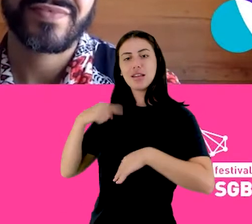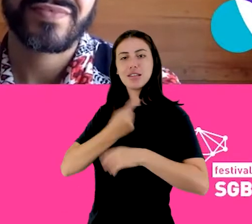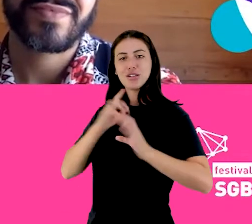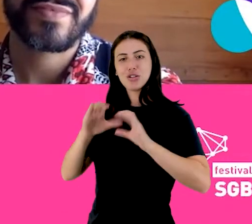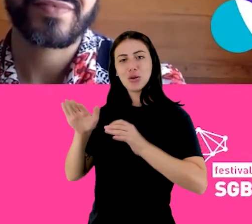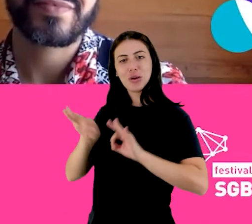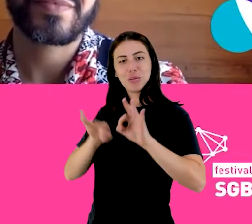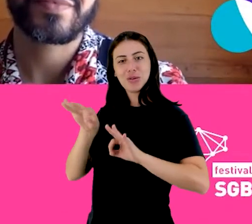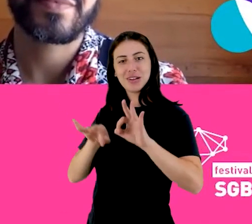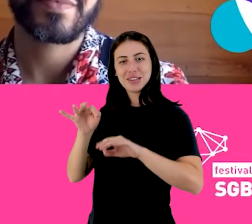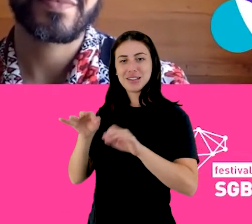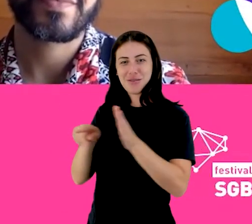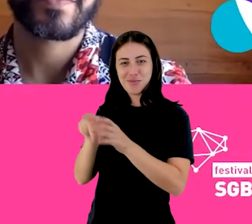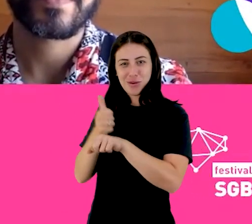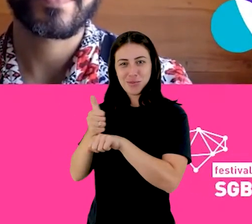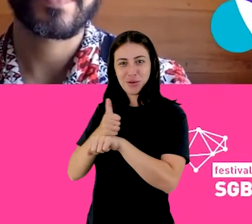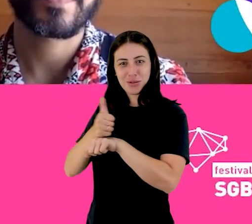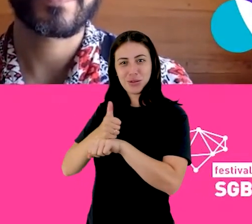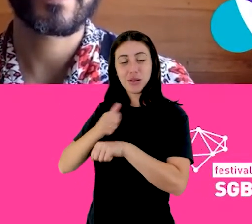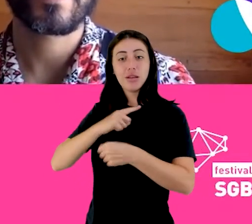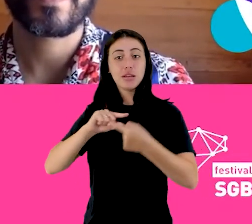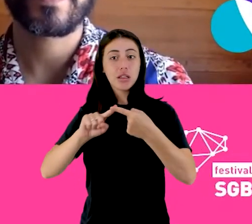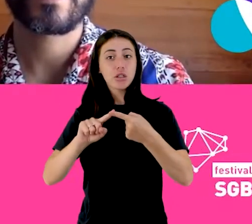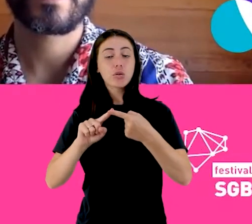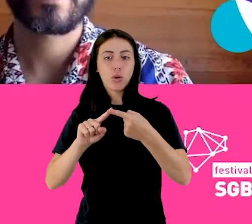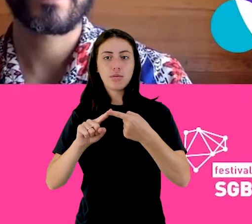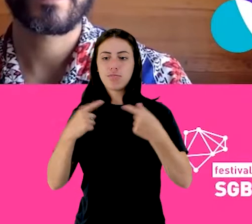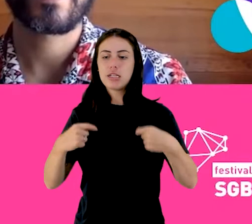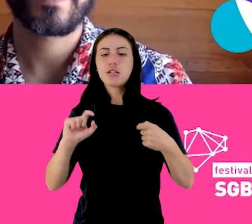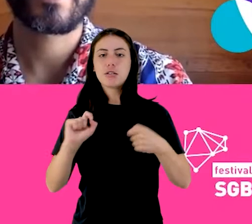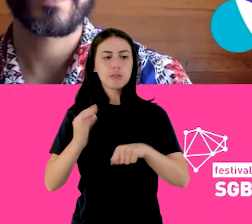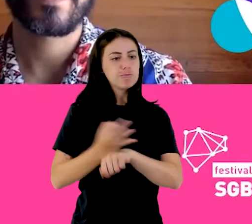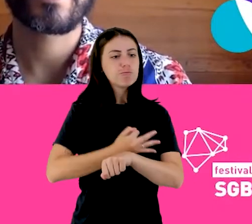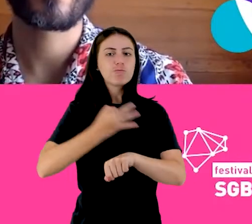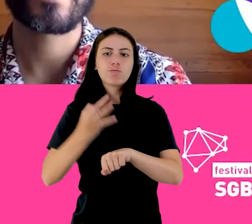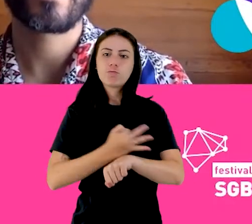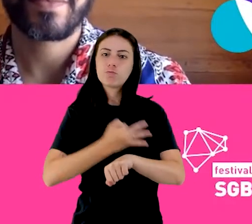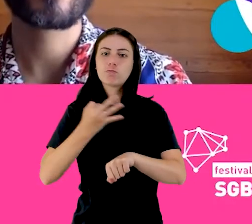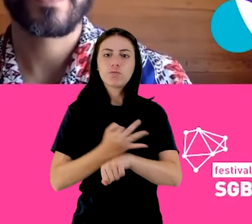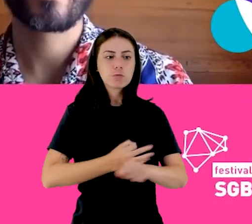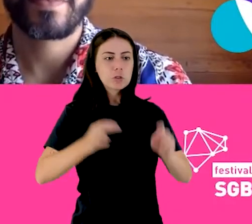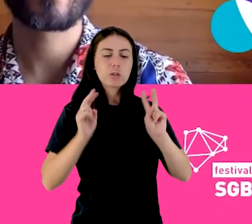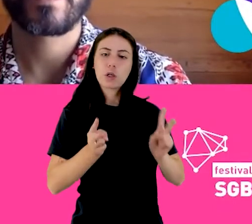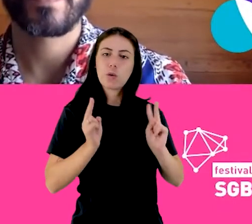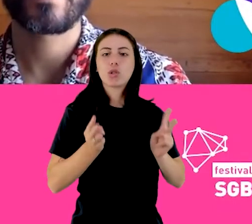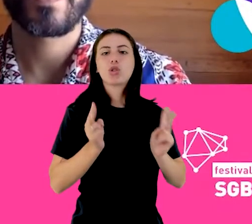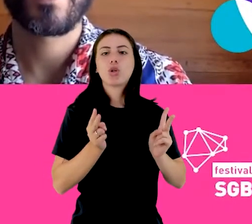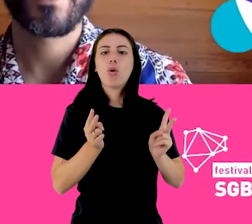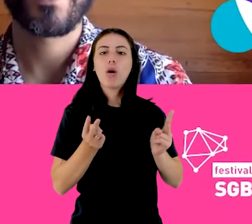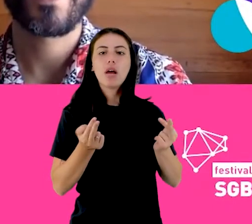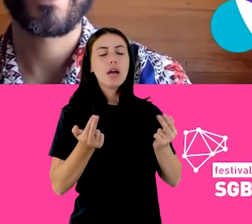mensurar, interagir, e fazer isso de uma maneira legal, e que a gente não enlouqueça também, porque tem essa questão, né, de que